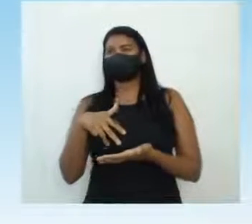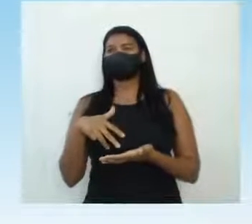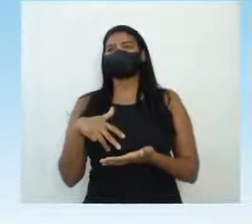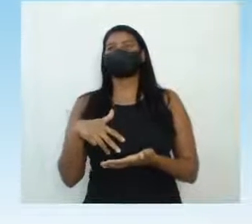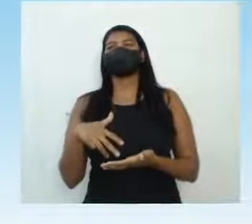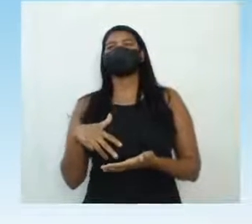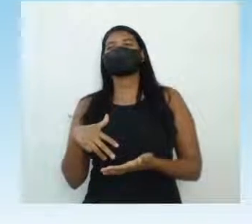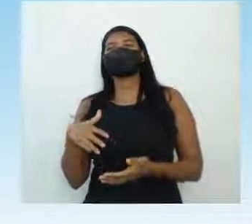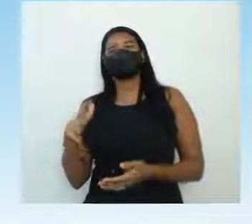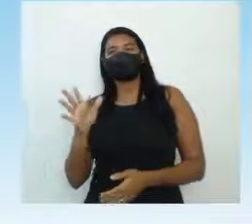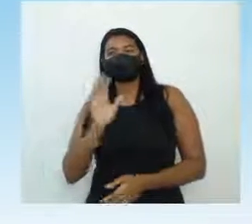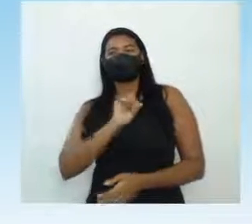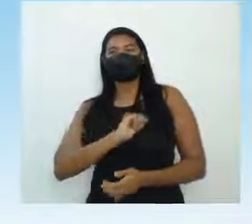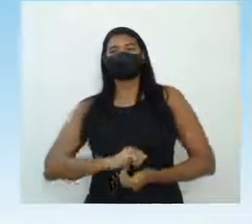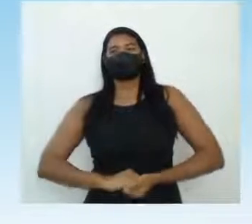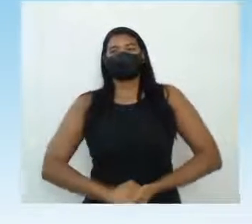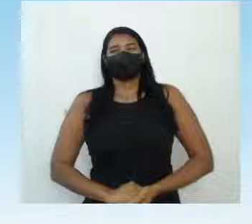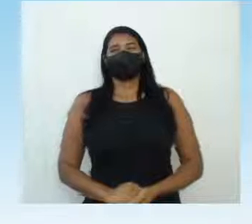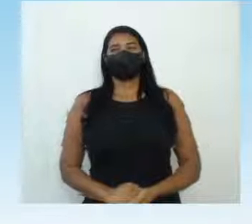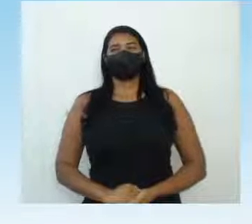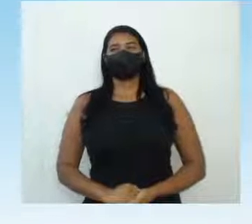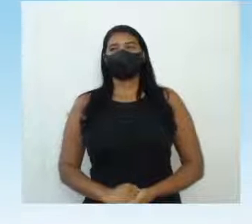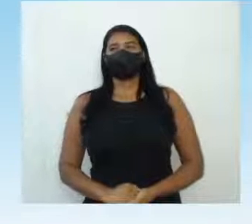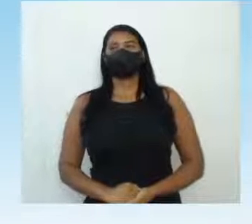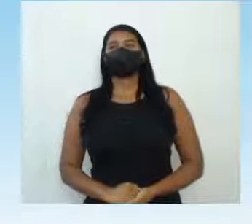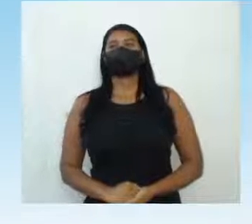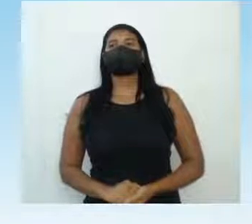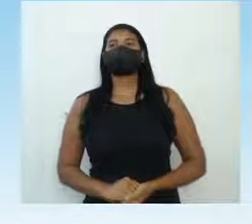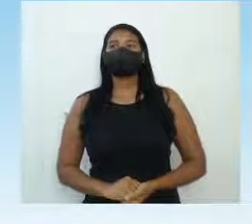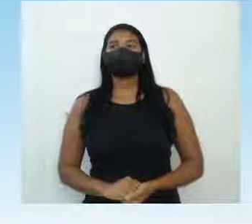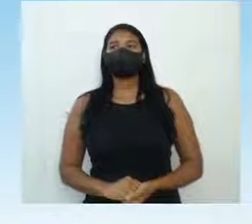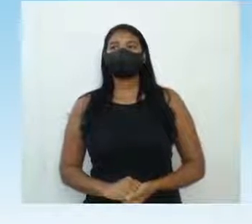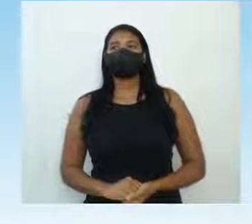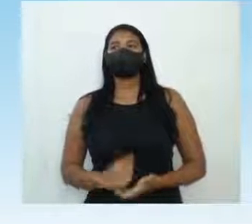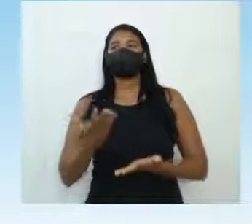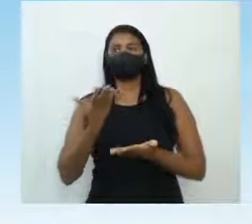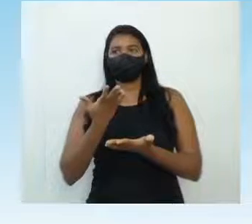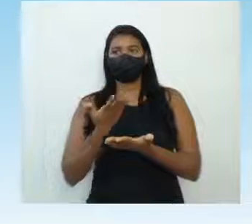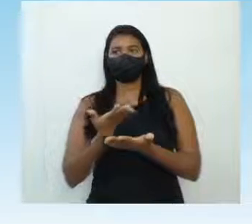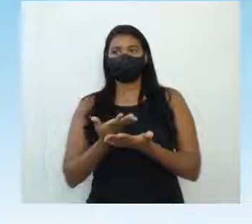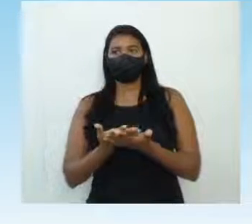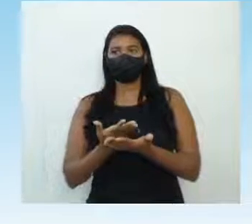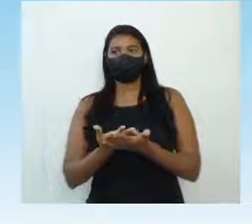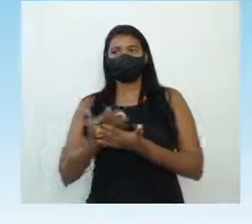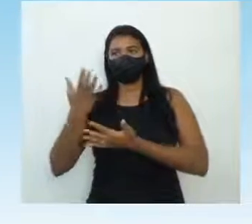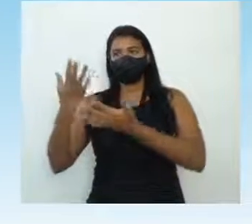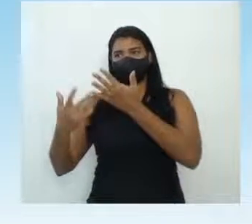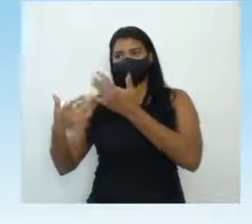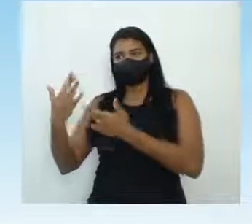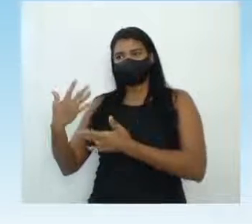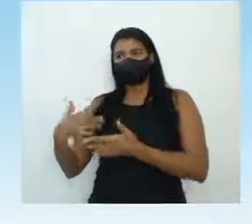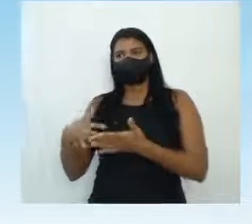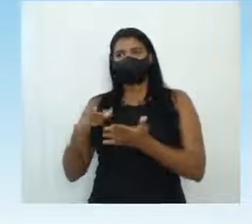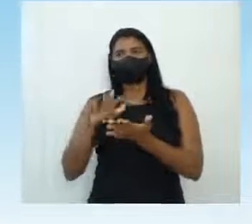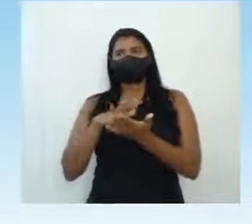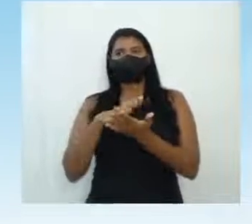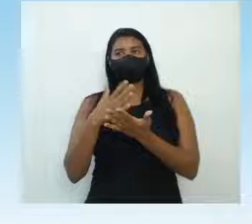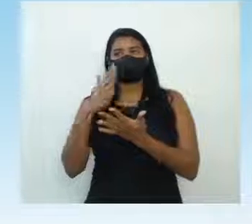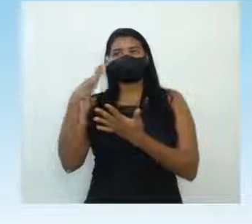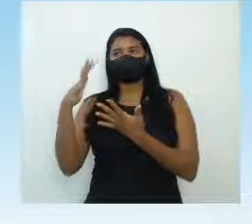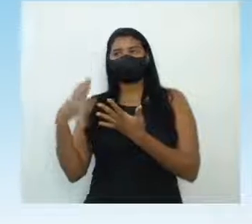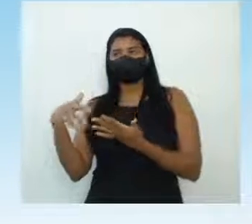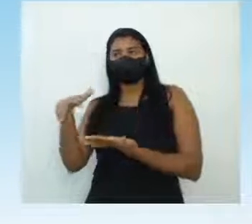se esbaldar, tá? Então, olha, nossa aula vai falar um pouco sobre interpretação